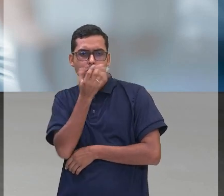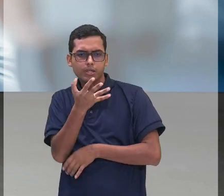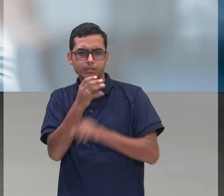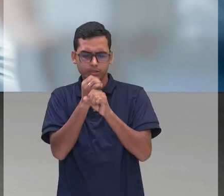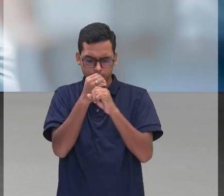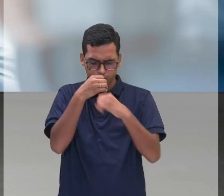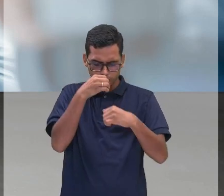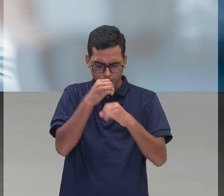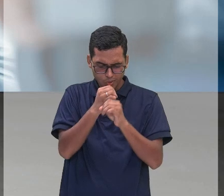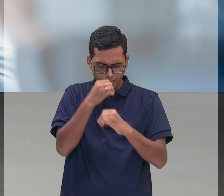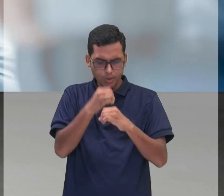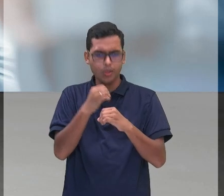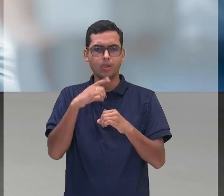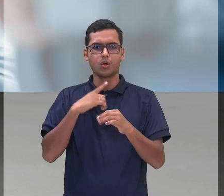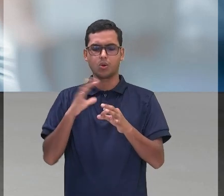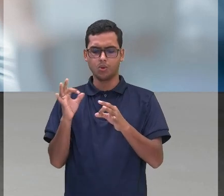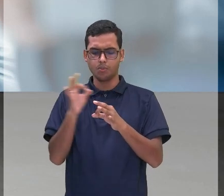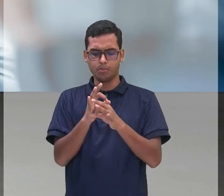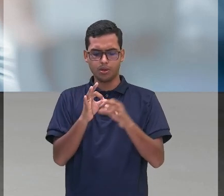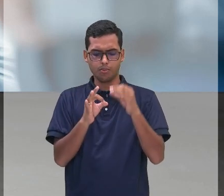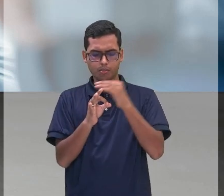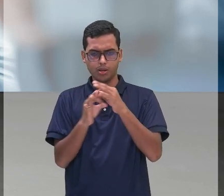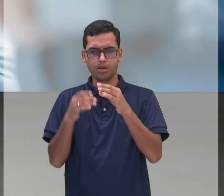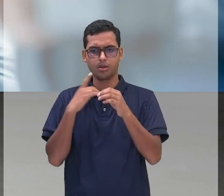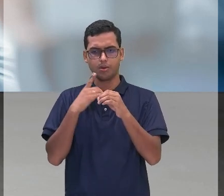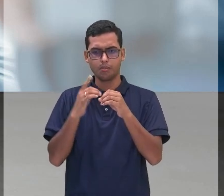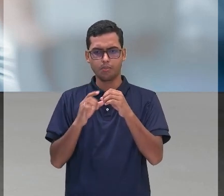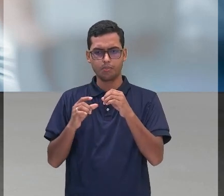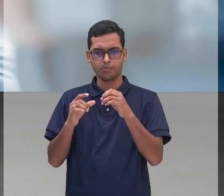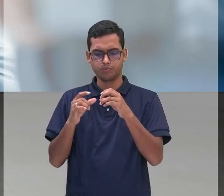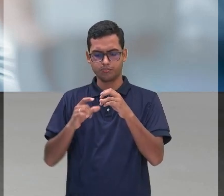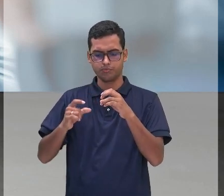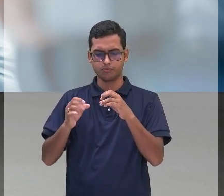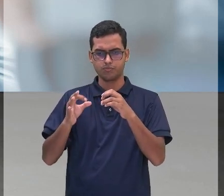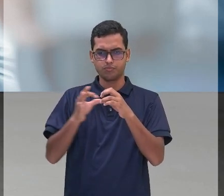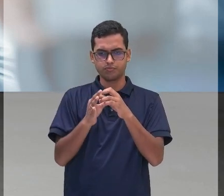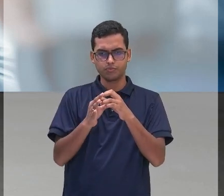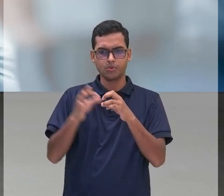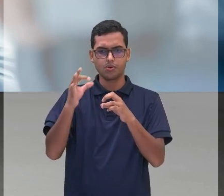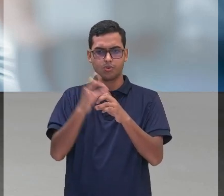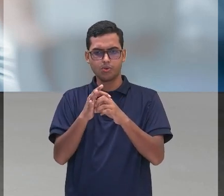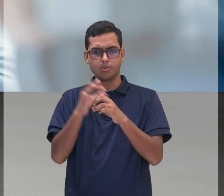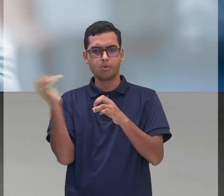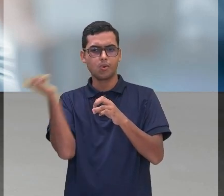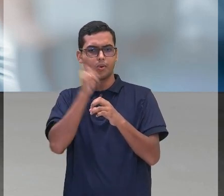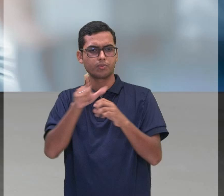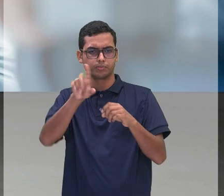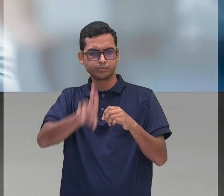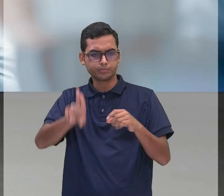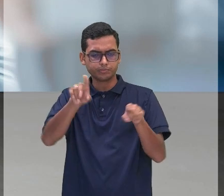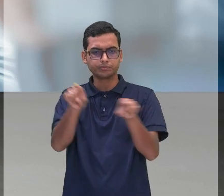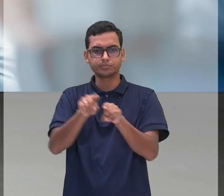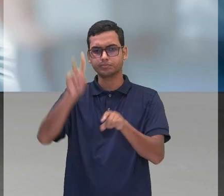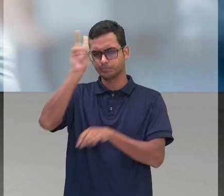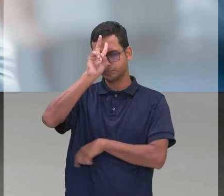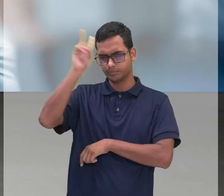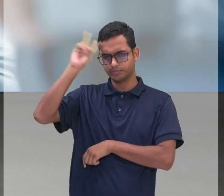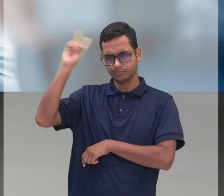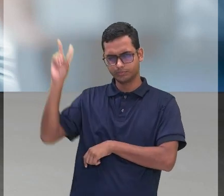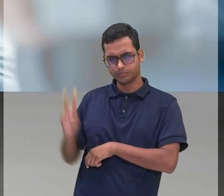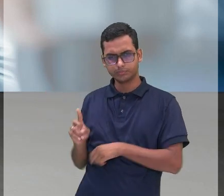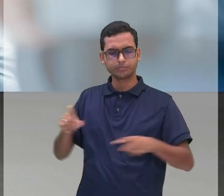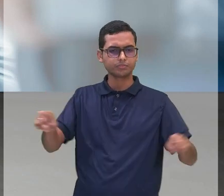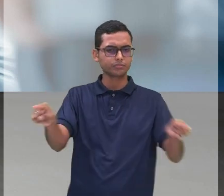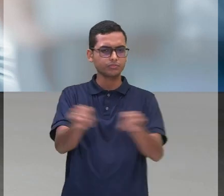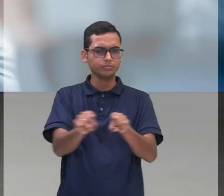mais lentes, e aí ele conseguiu fazer outras observações. Né, relembrando lá a história de Robert Hooke, ele